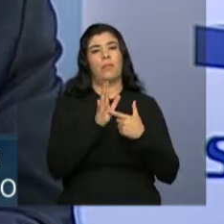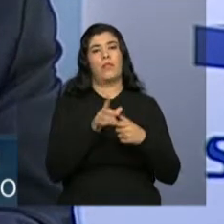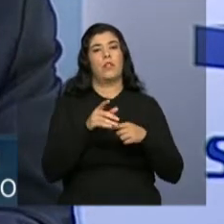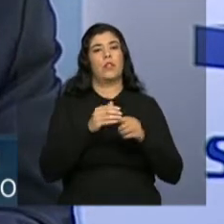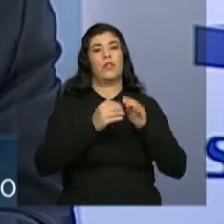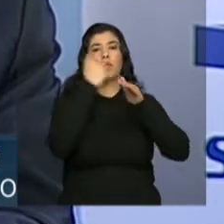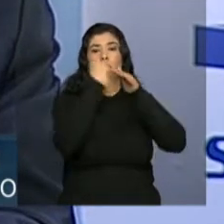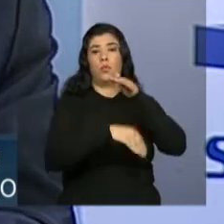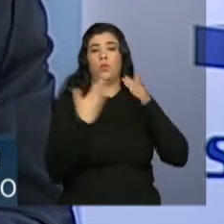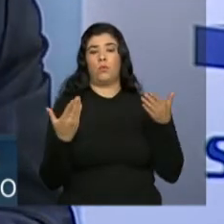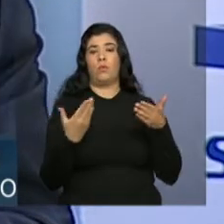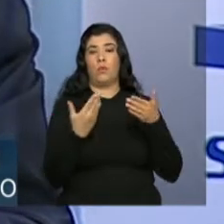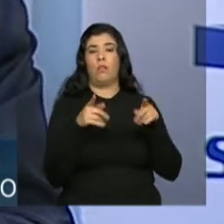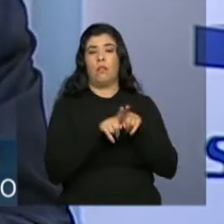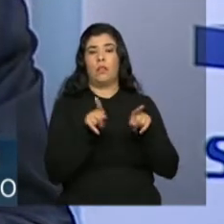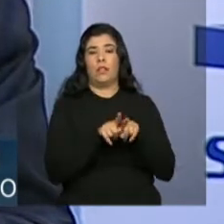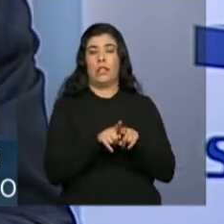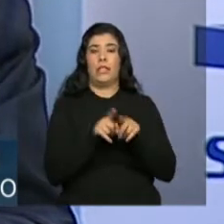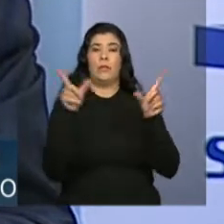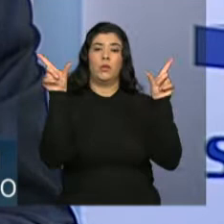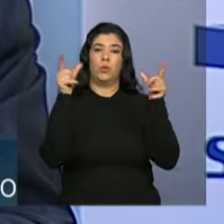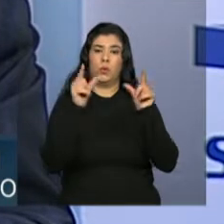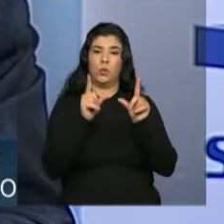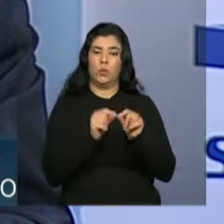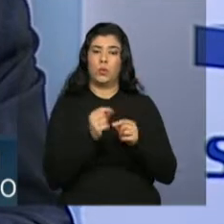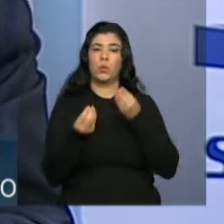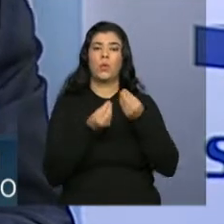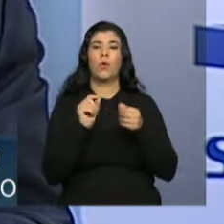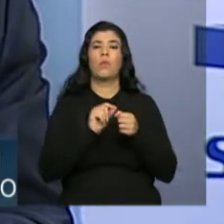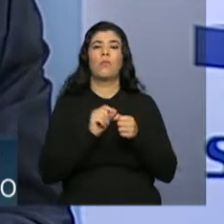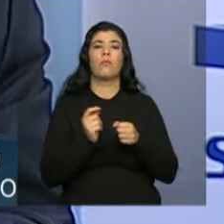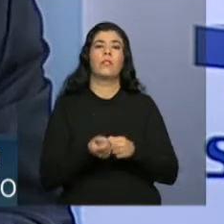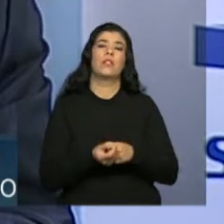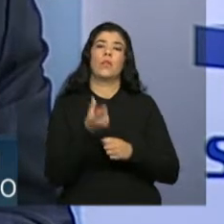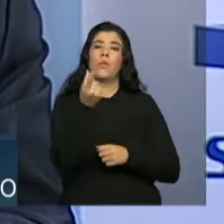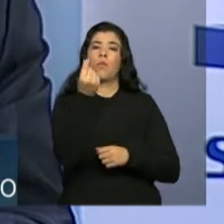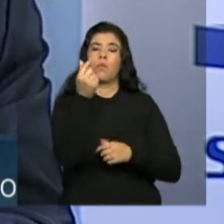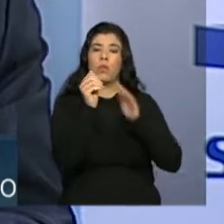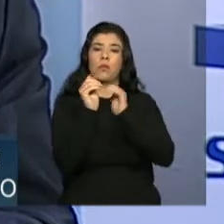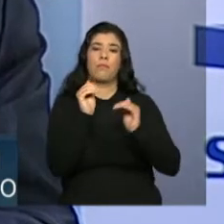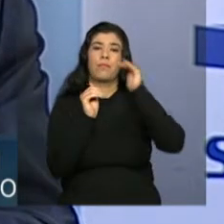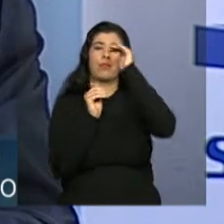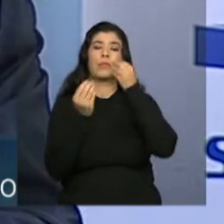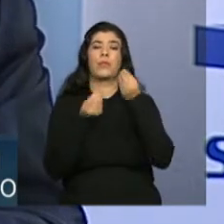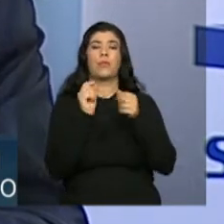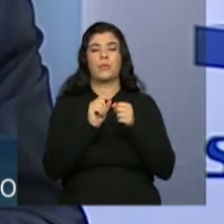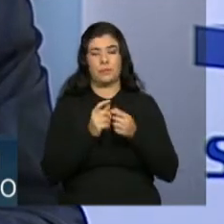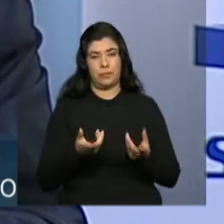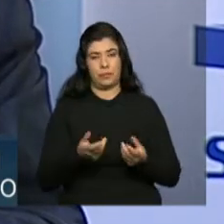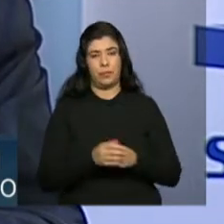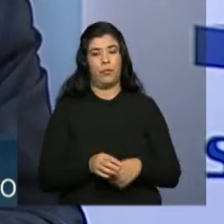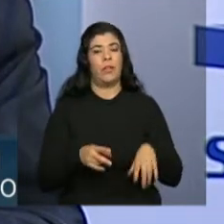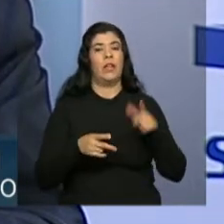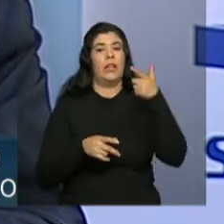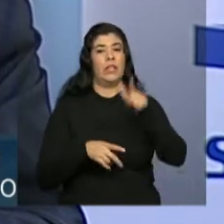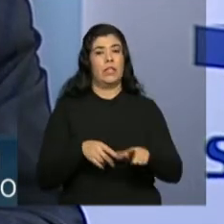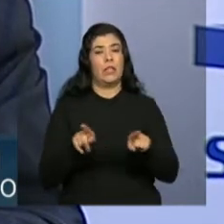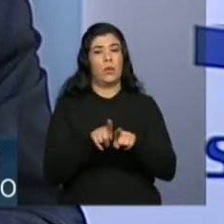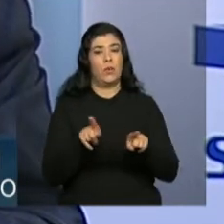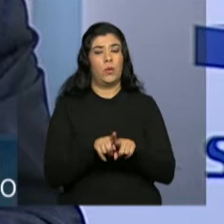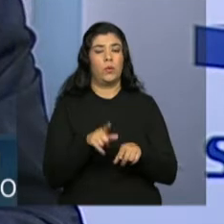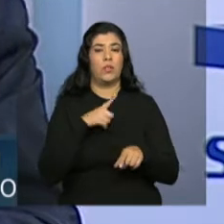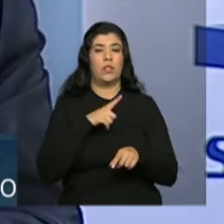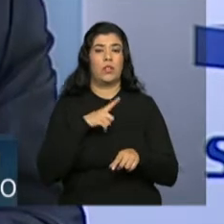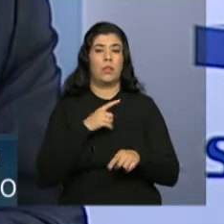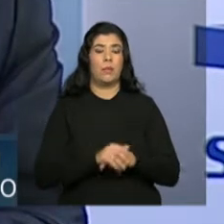no que seria o aumento a ser colocado e tem mais dois fatores que acrescentam né um deles o fator Y